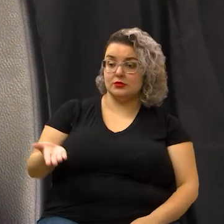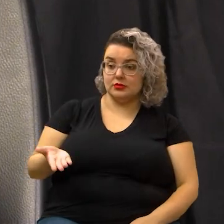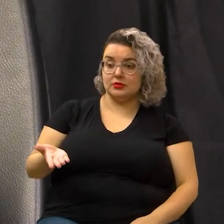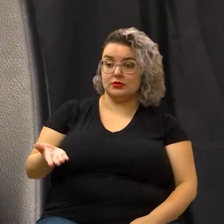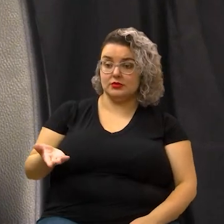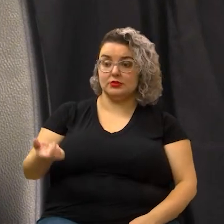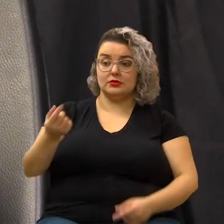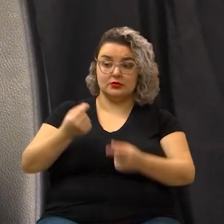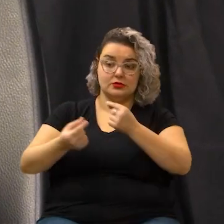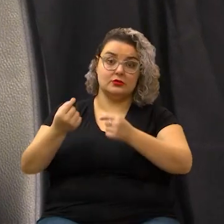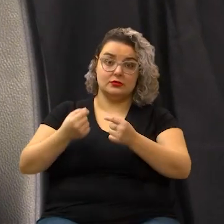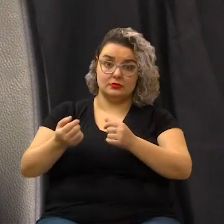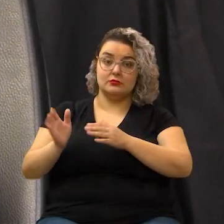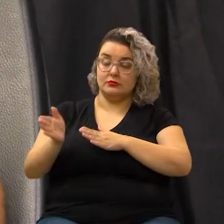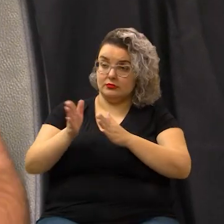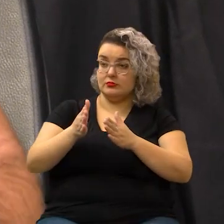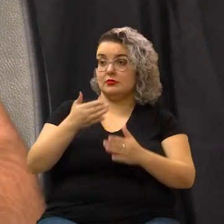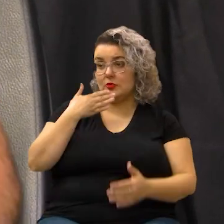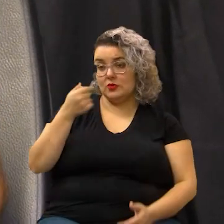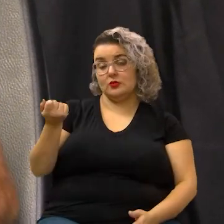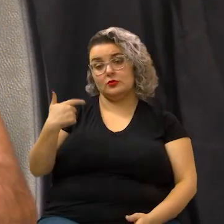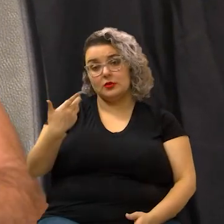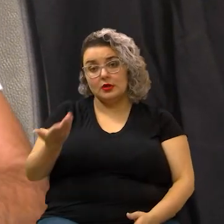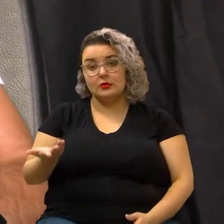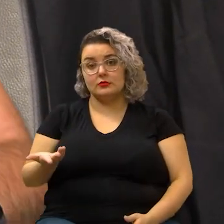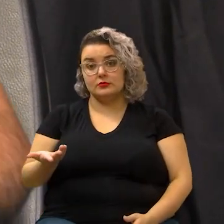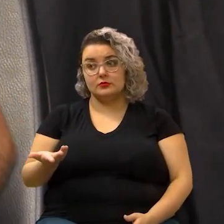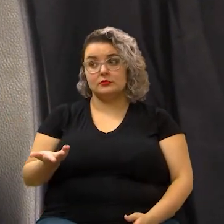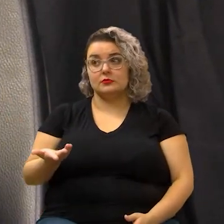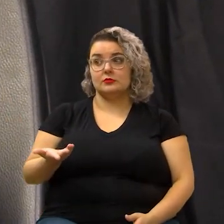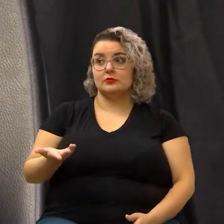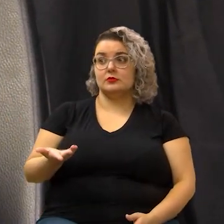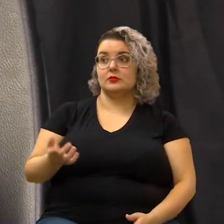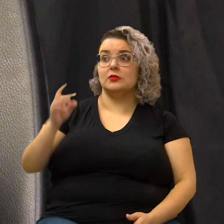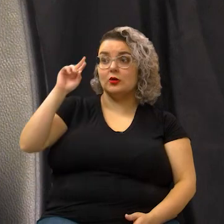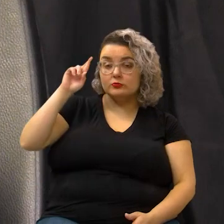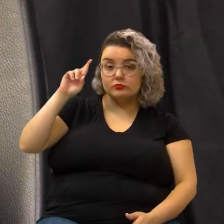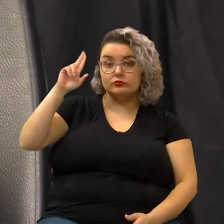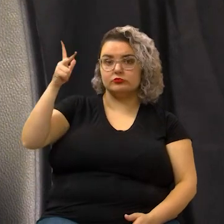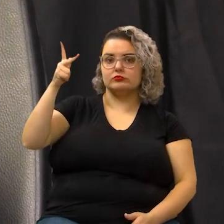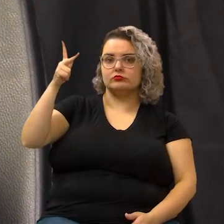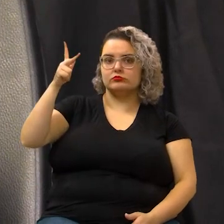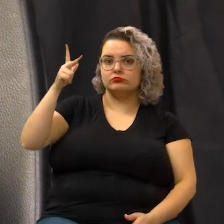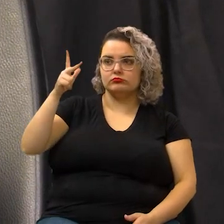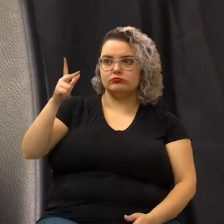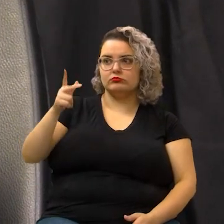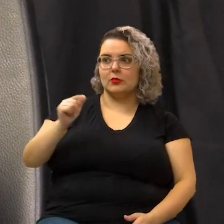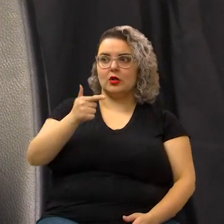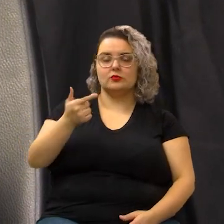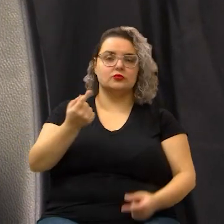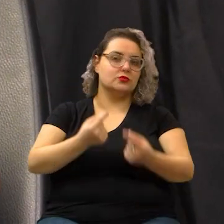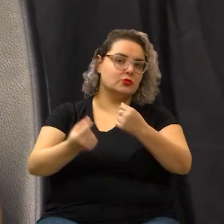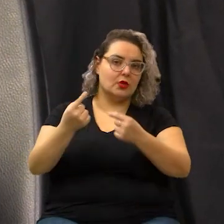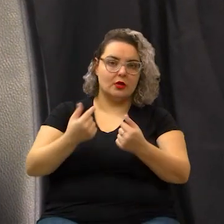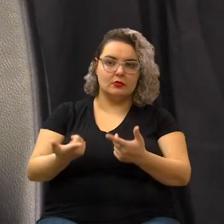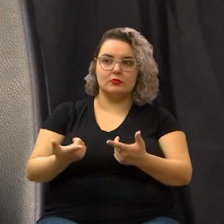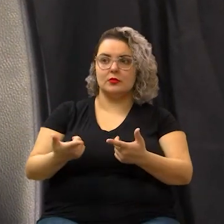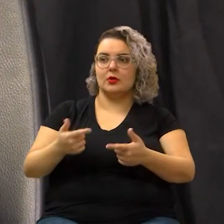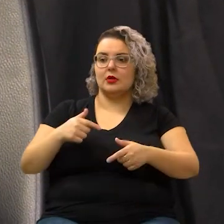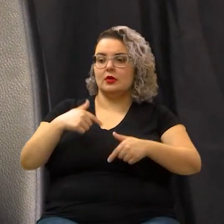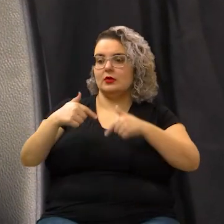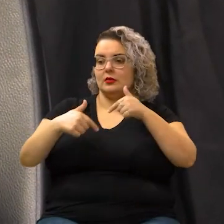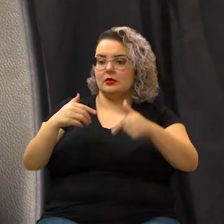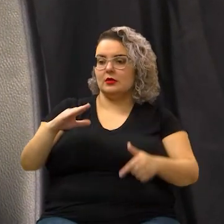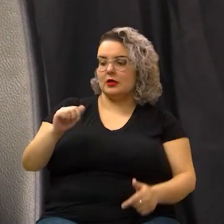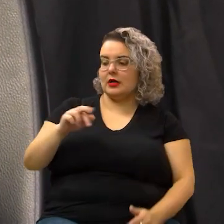que estavam financeiramente mais encaminhadas já do que eu. Então caiu a ficha, eu tenho que estudar, só que eu não tinha grana, eu